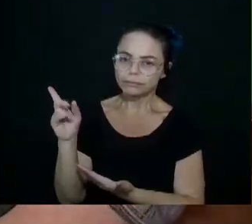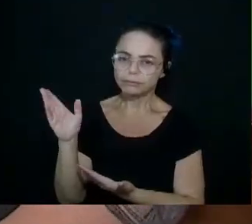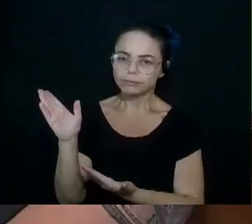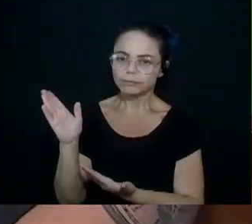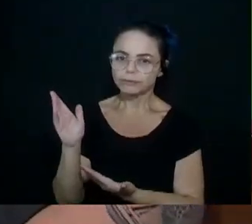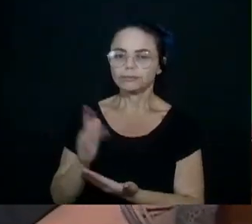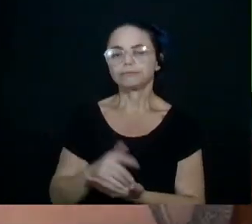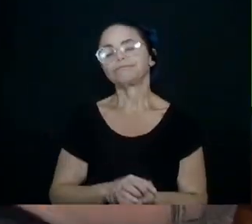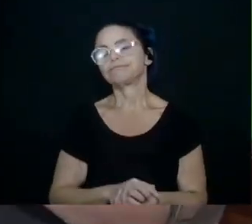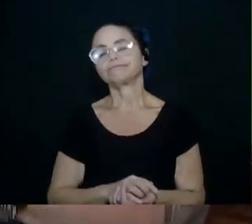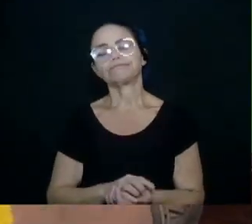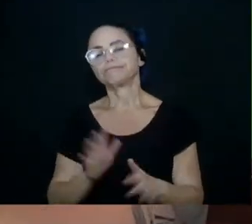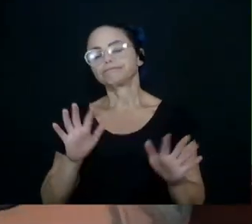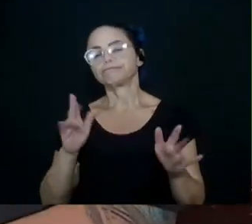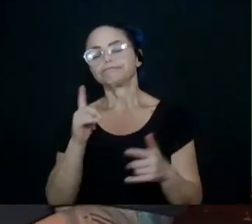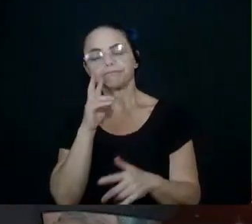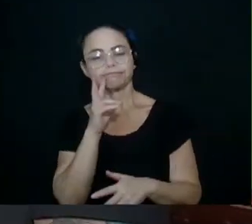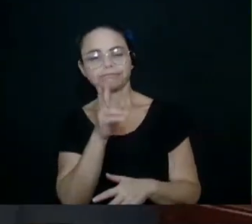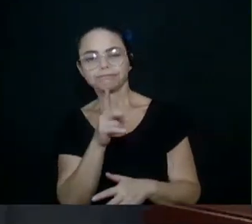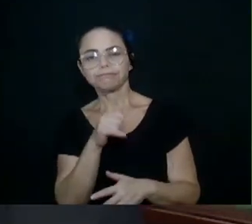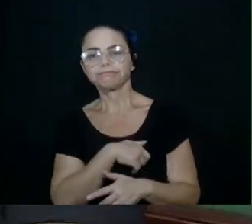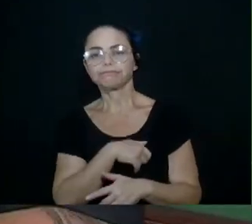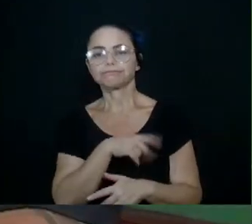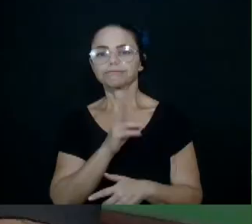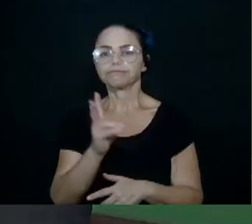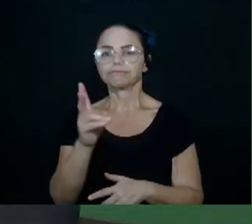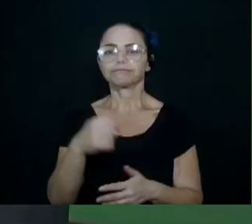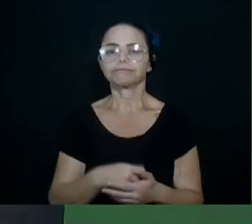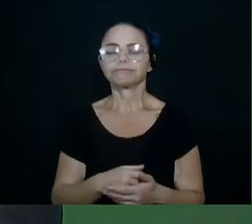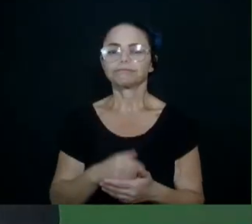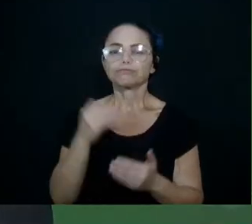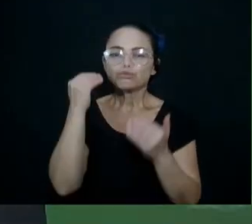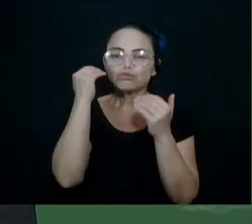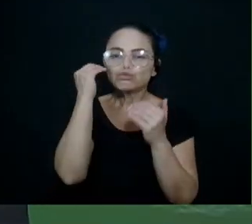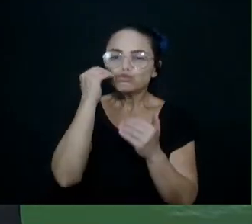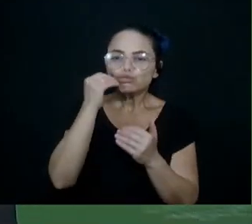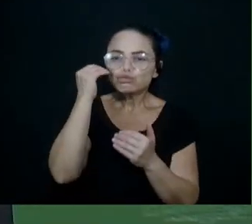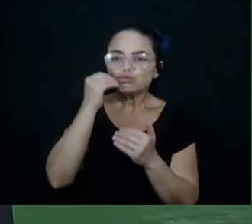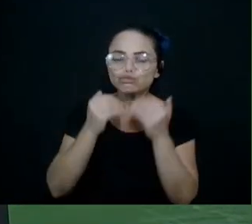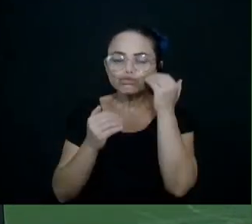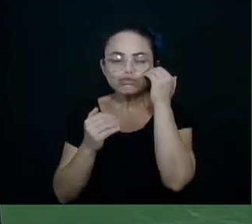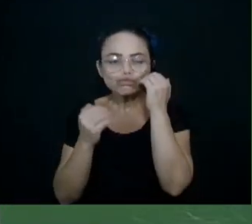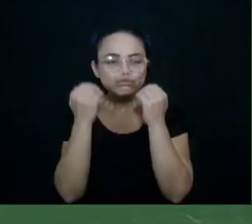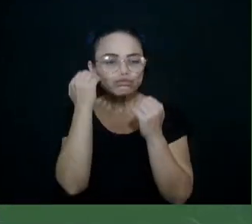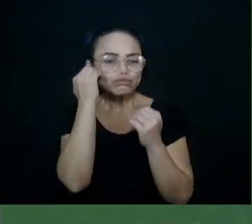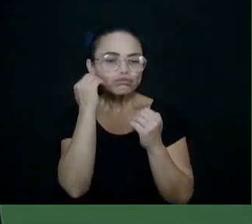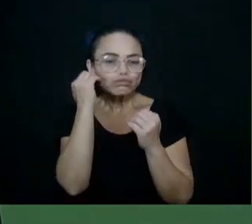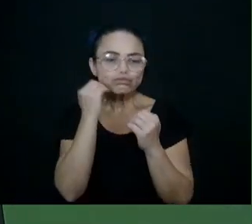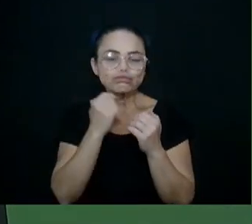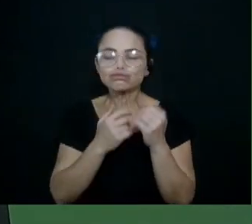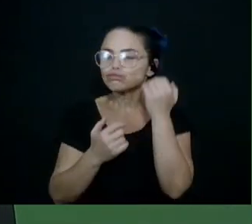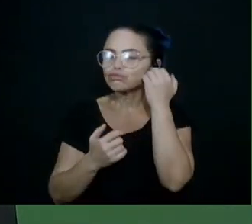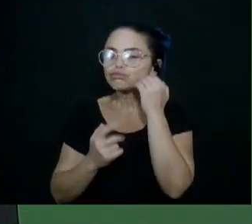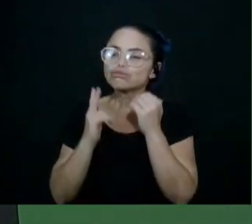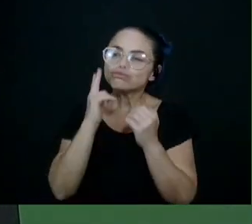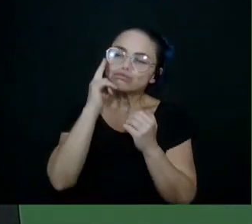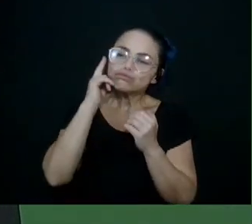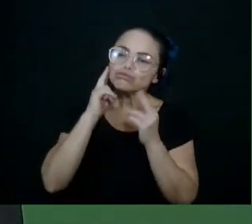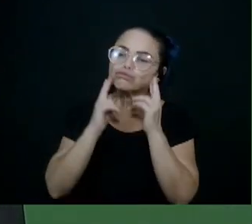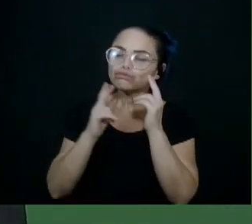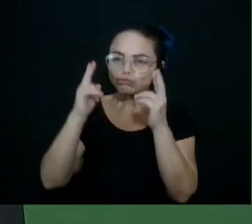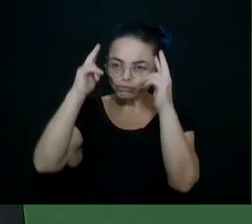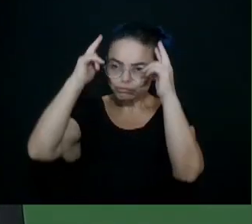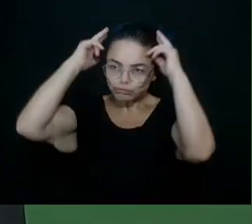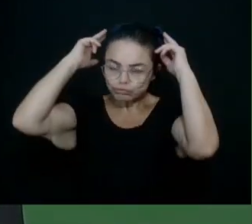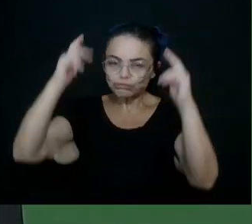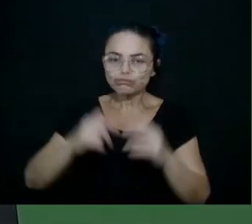né? Eu fazia sempre com um barbeiro meu de bairro, e aí surgiu essa oportunidade, eu saindo do